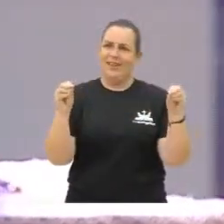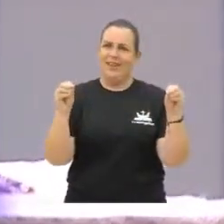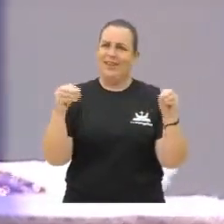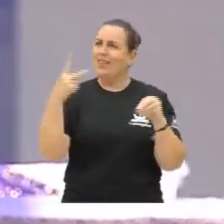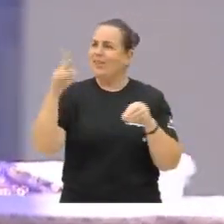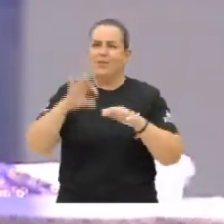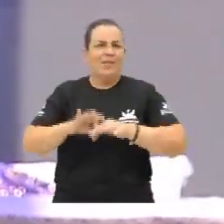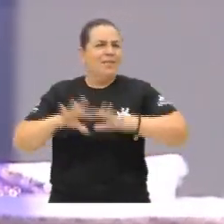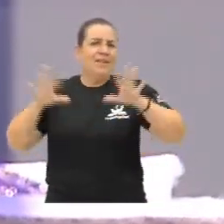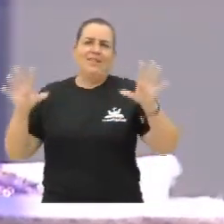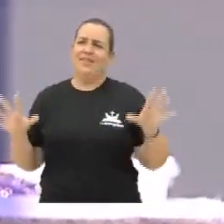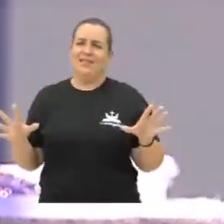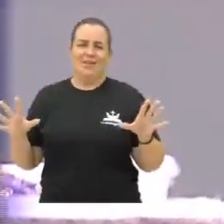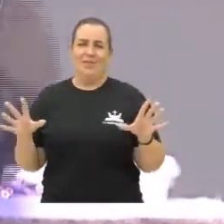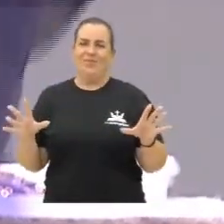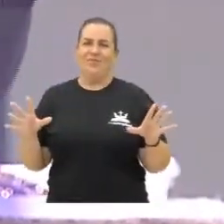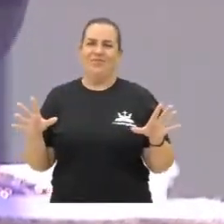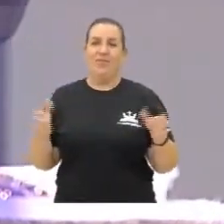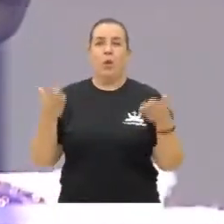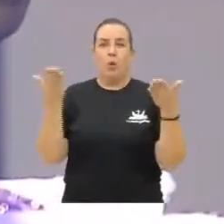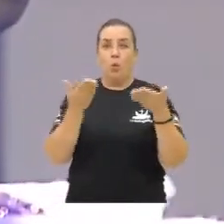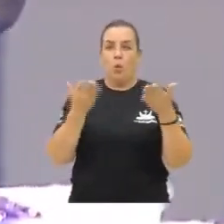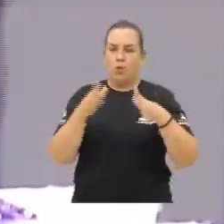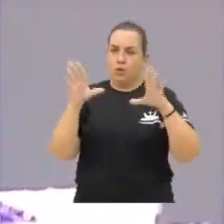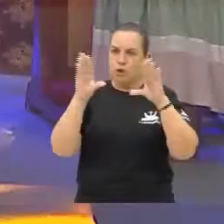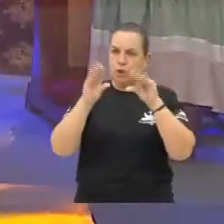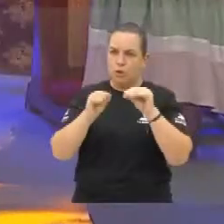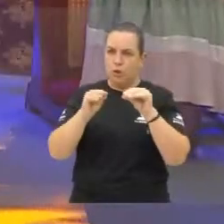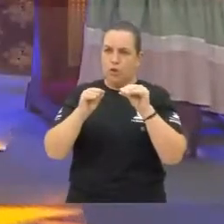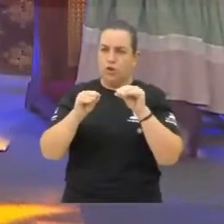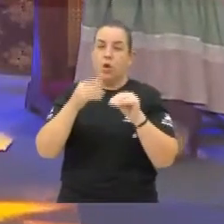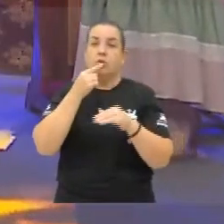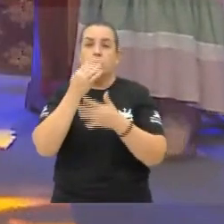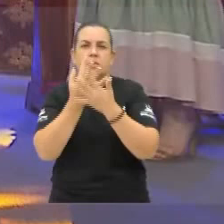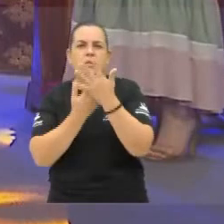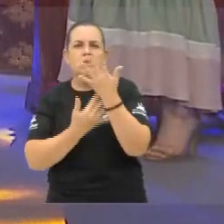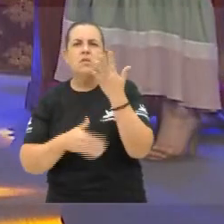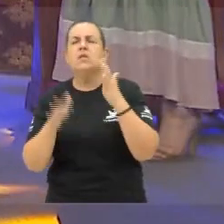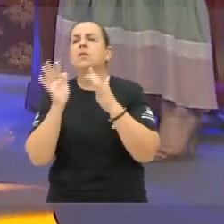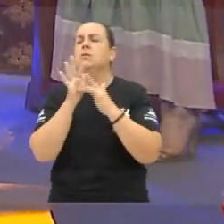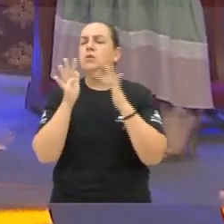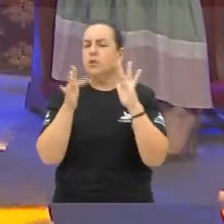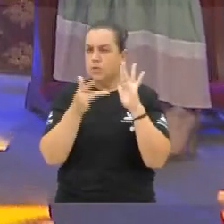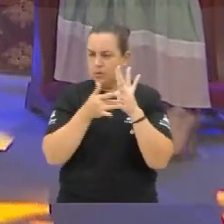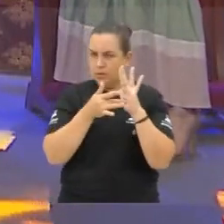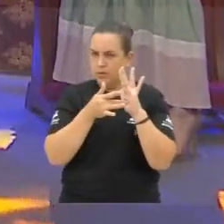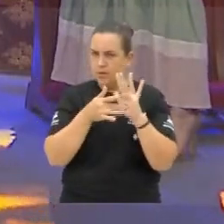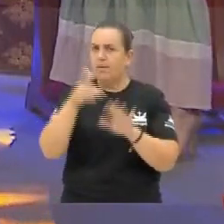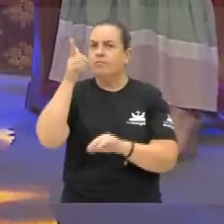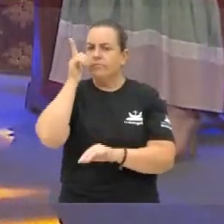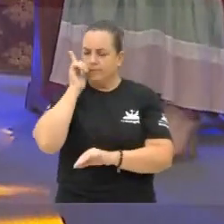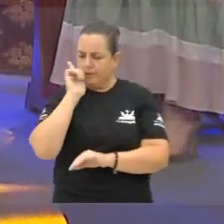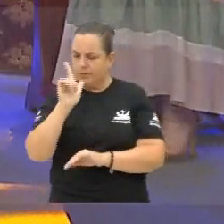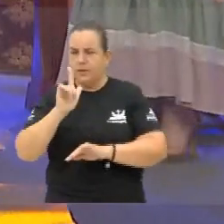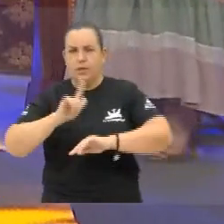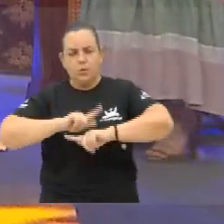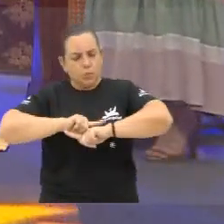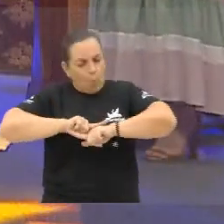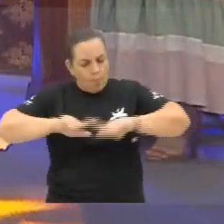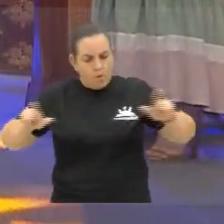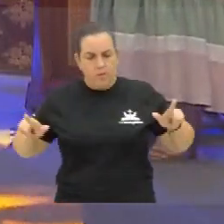sua libertação. Hoje é a noite onde o sangue de Jesus vai nos lavar